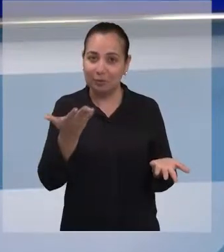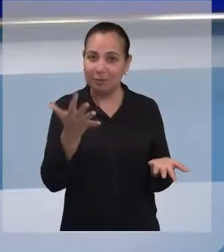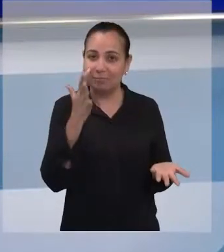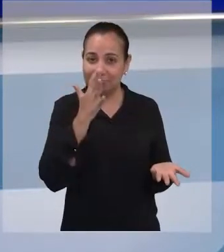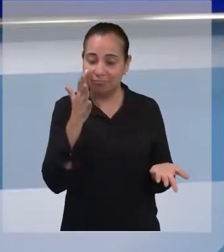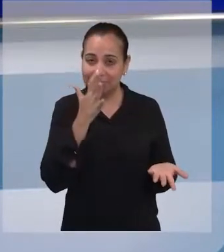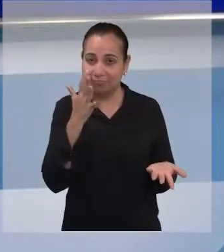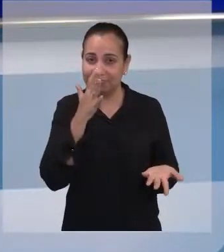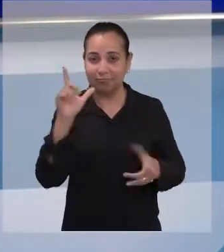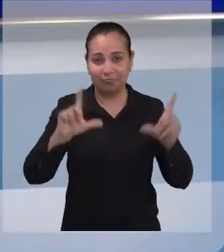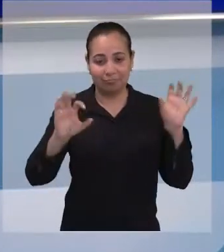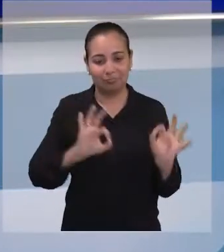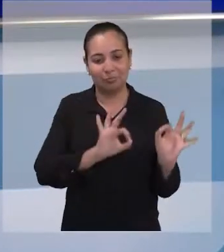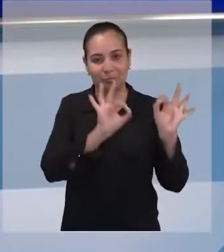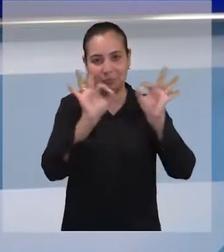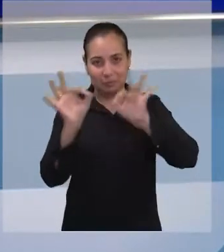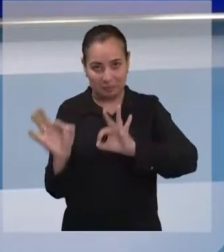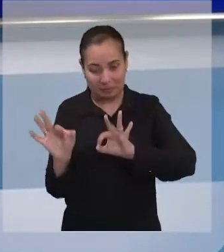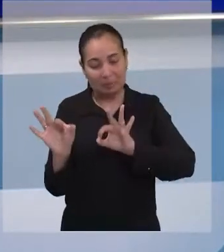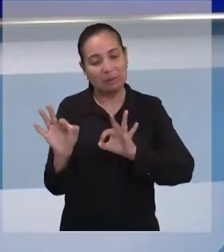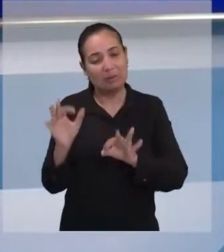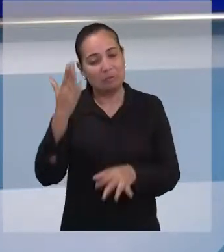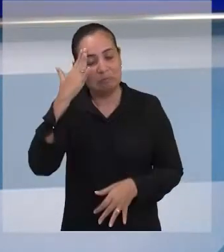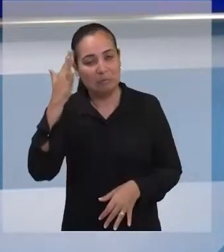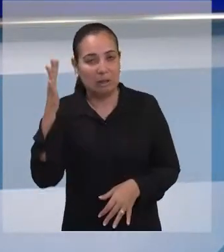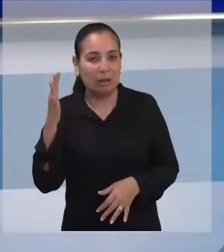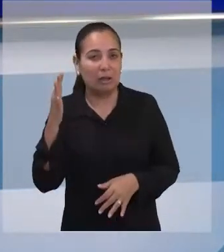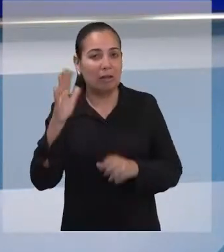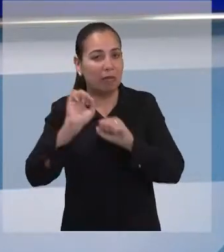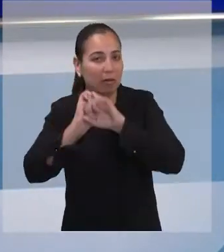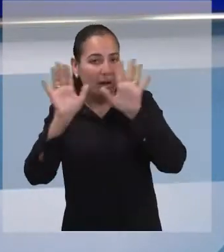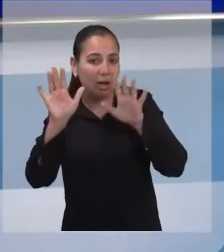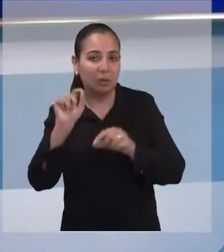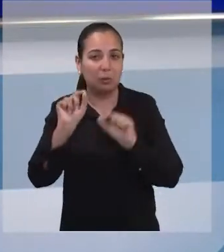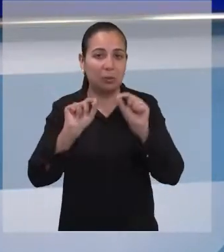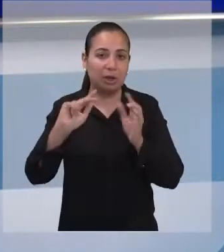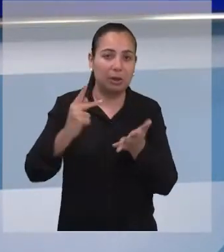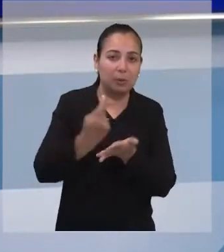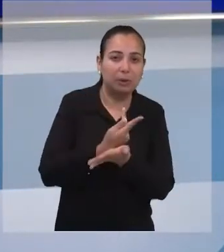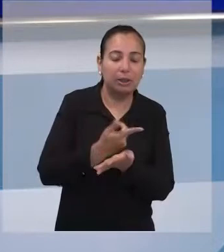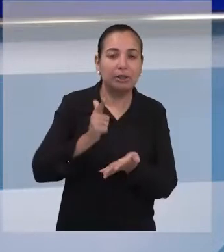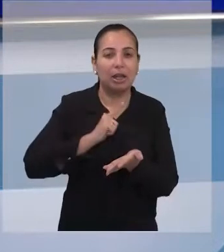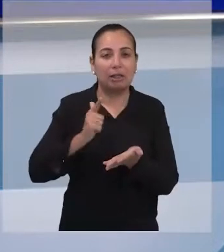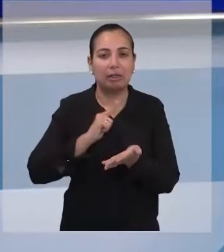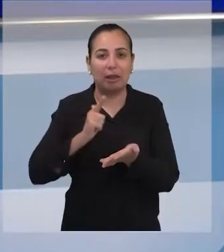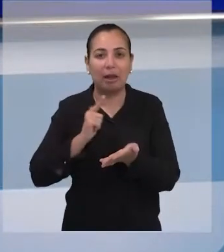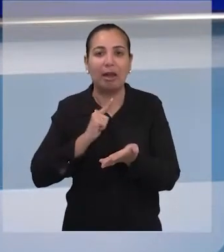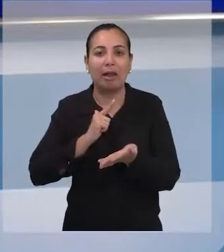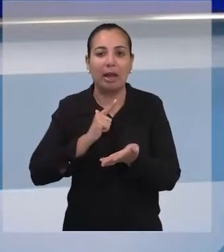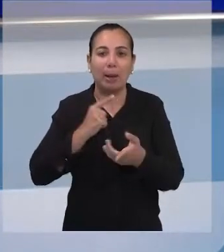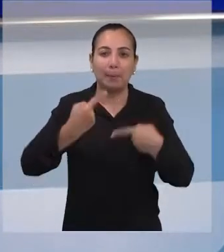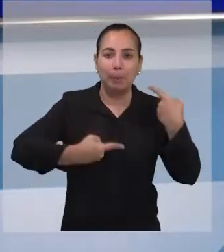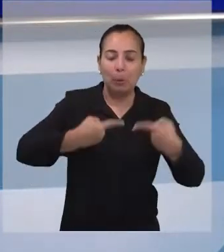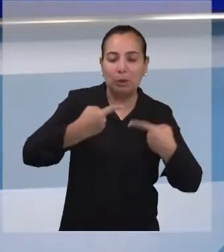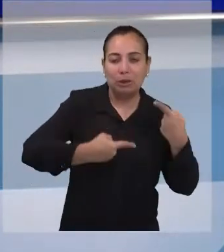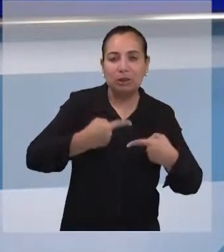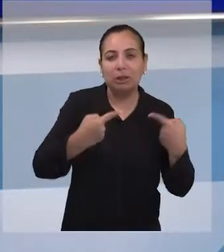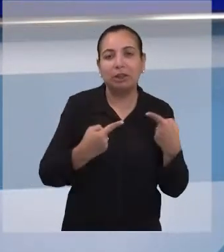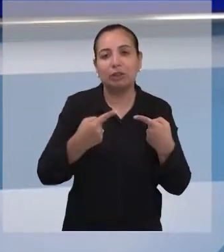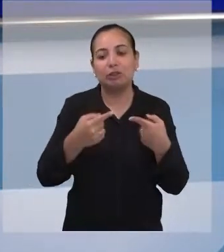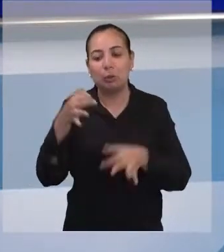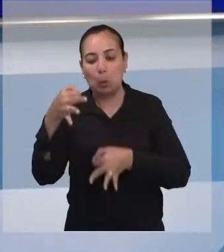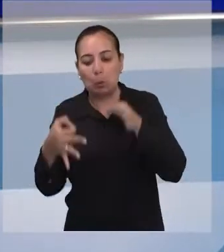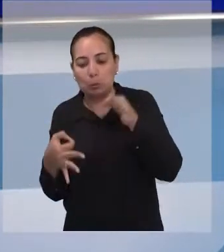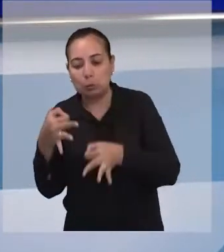entender alguns dos aspectos aqui colocados sobre assuntos tão imbricados entre política,